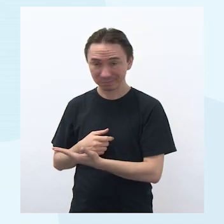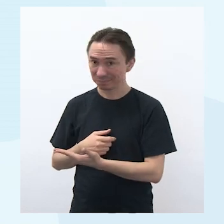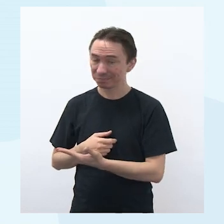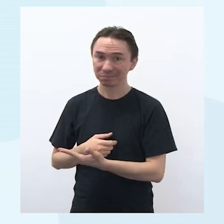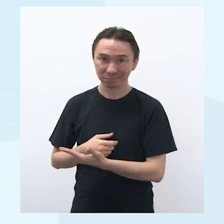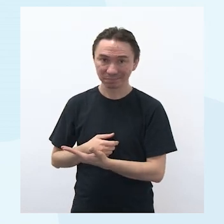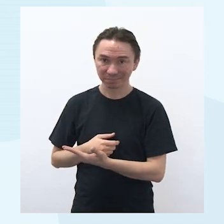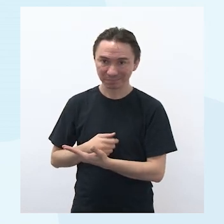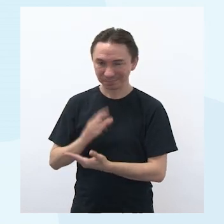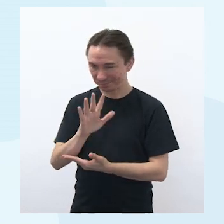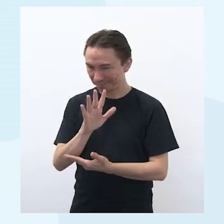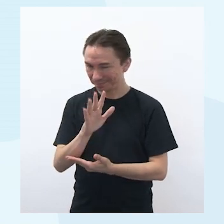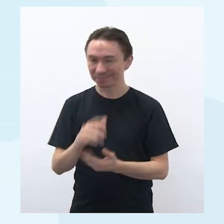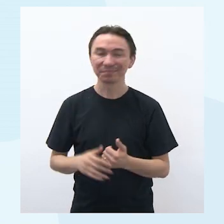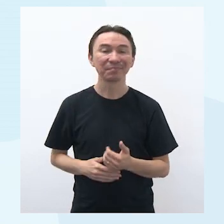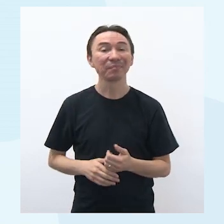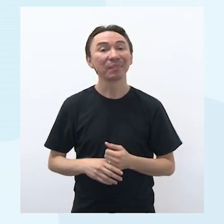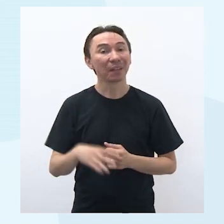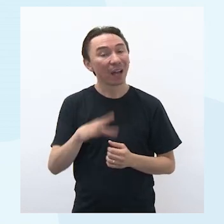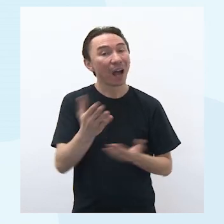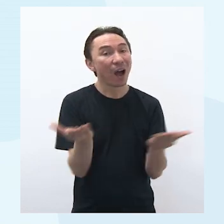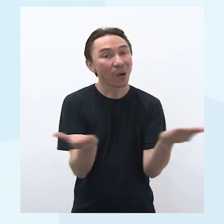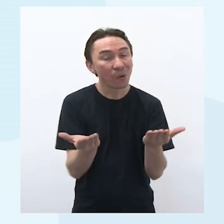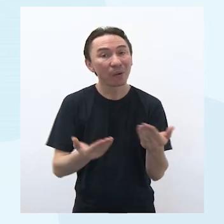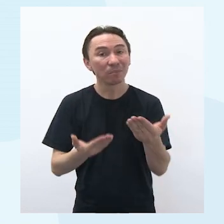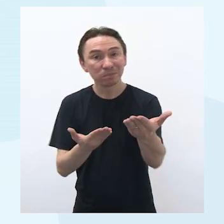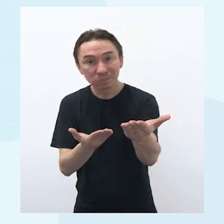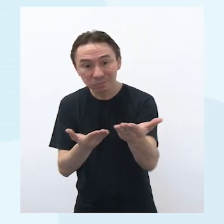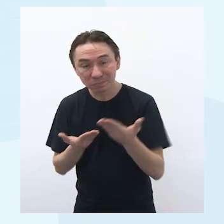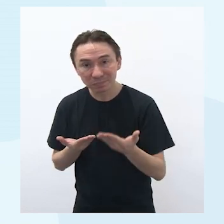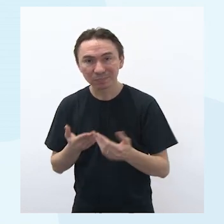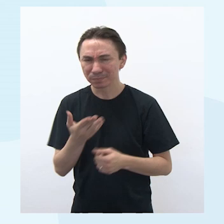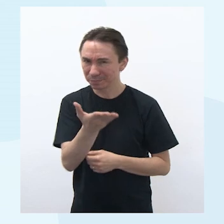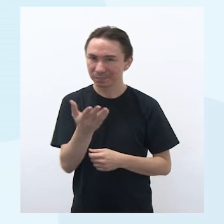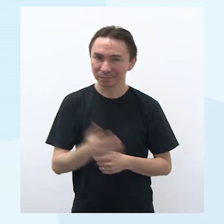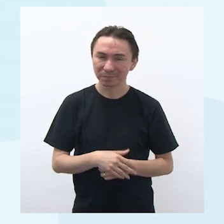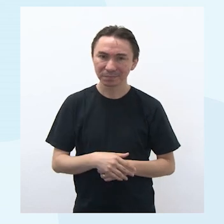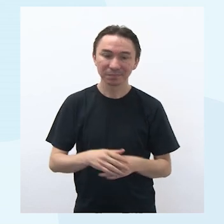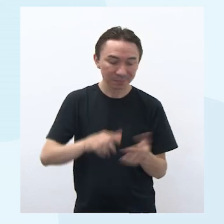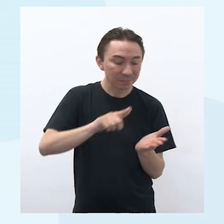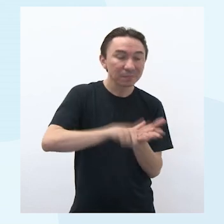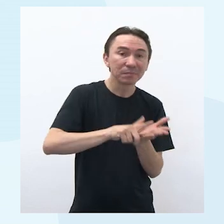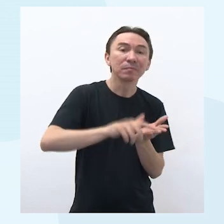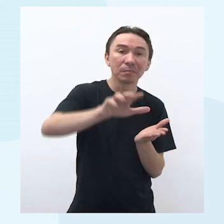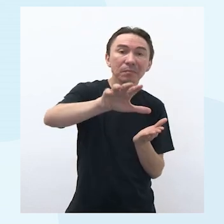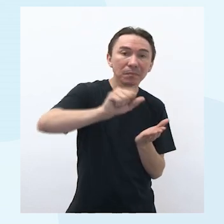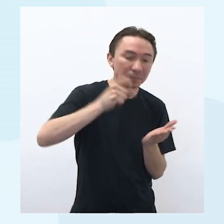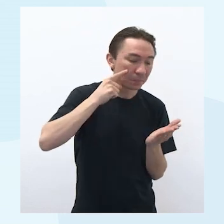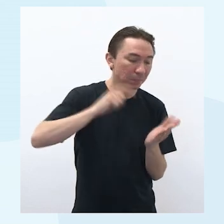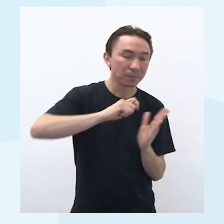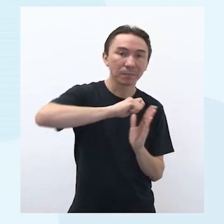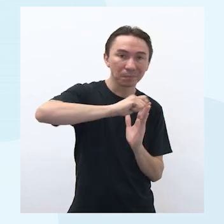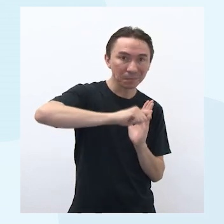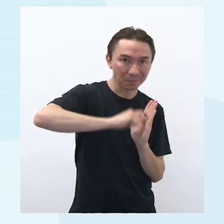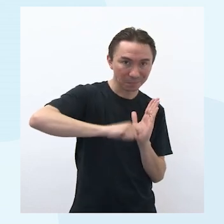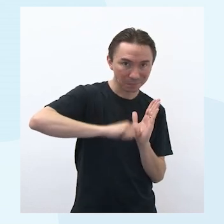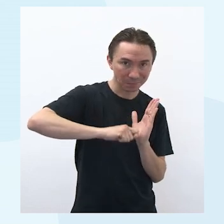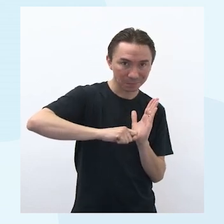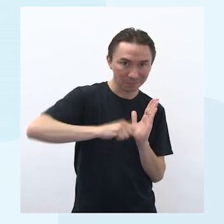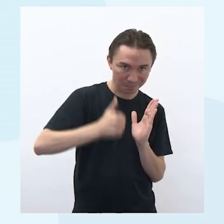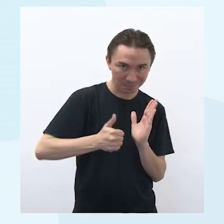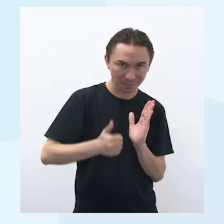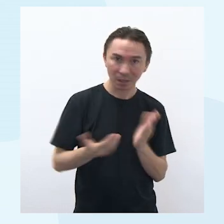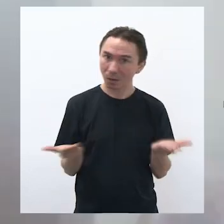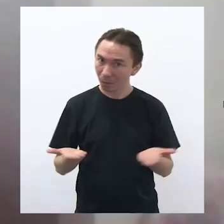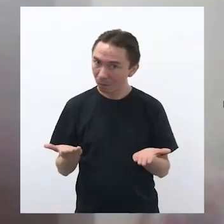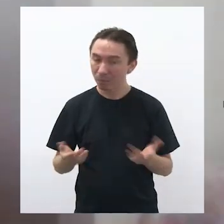para começar, eu queria convidá-los a peguem aí o seu caderno, o seu diário de bordo, e aí a gente vai precisar do diário